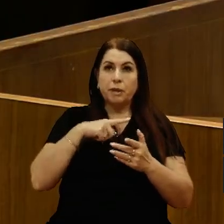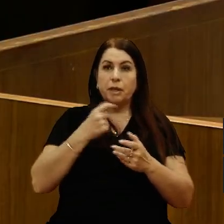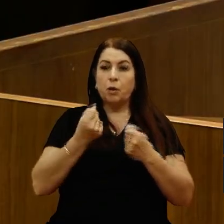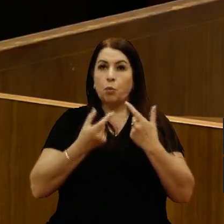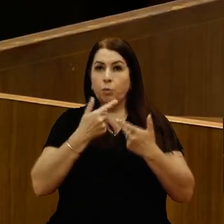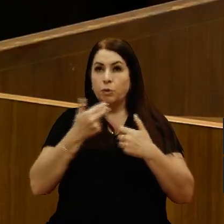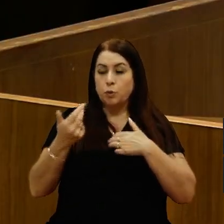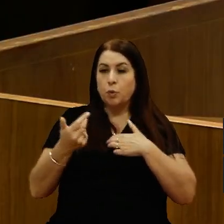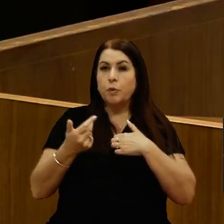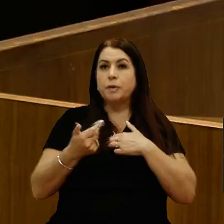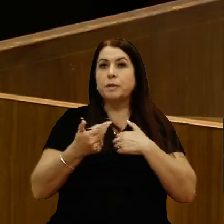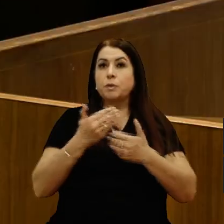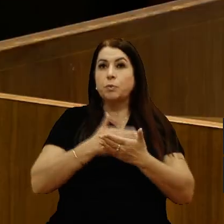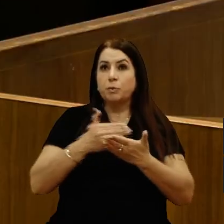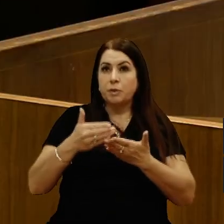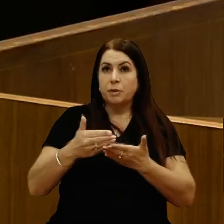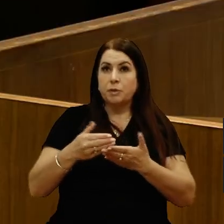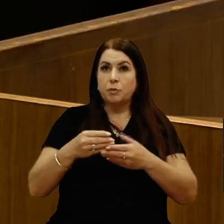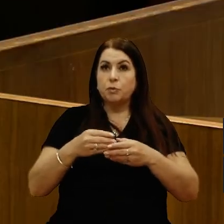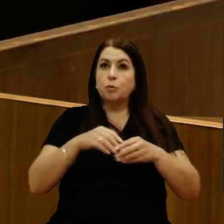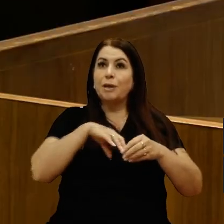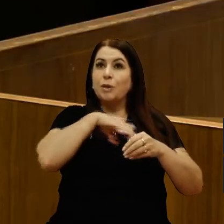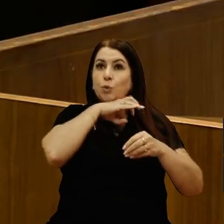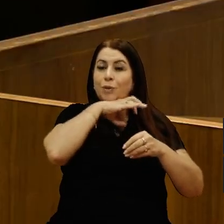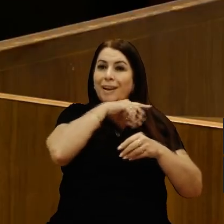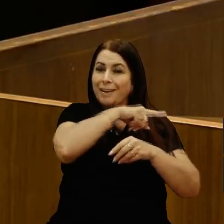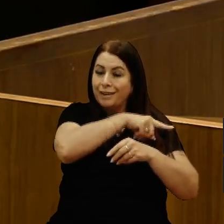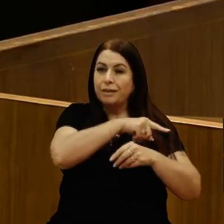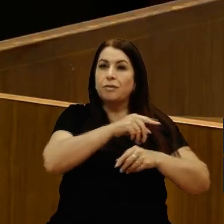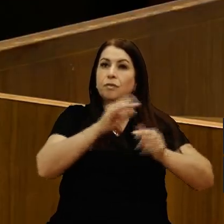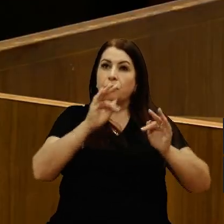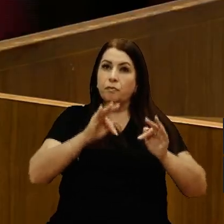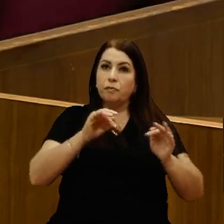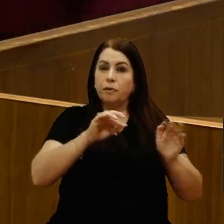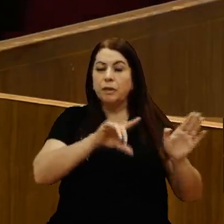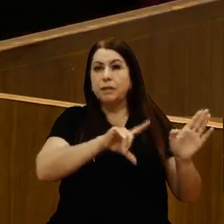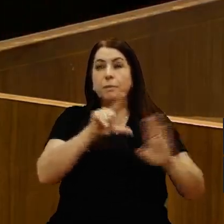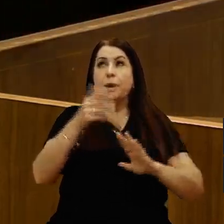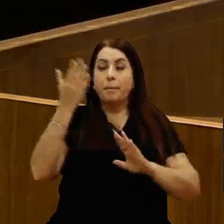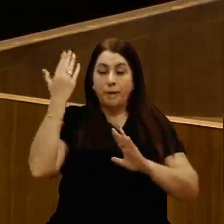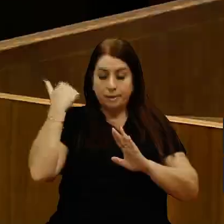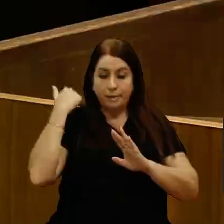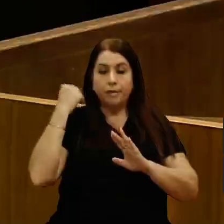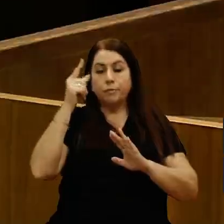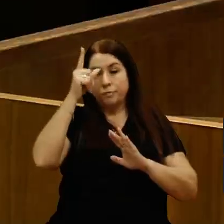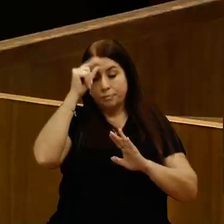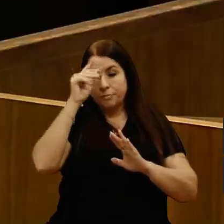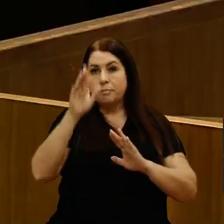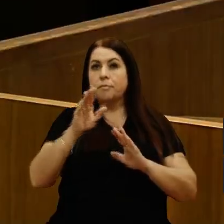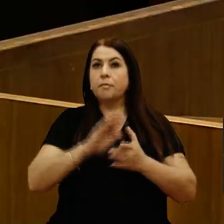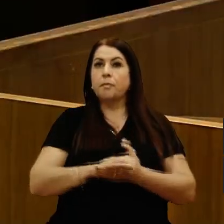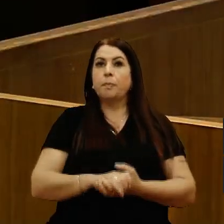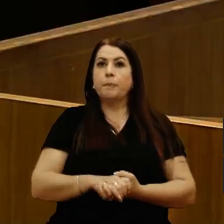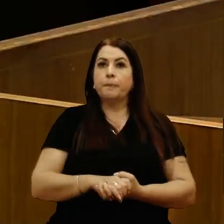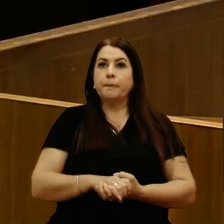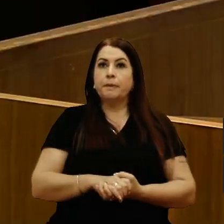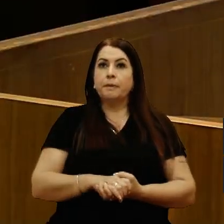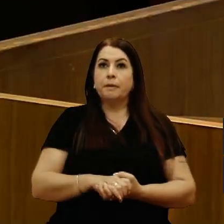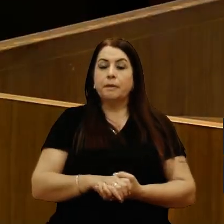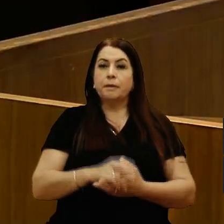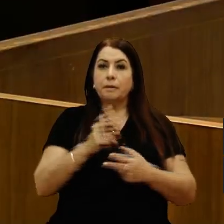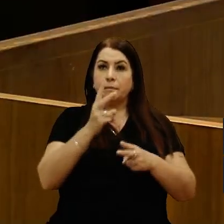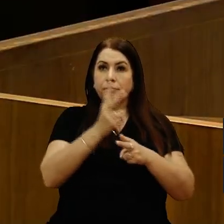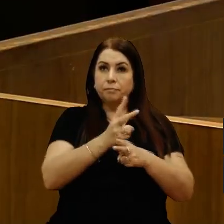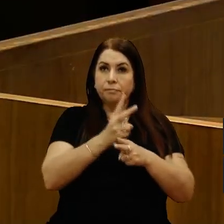algumas coisas iniciando no terreno. Finalmente, a semana passada, saiu a